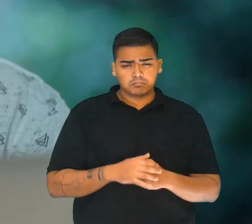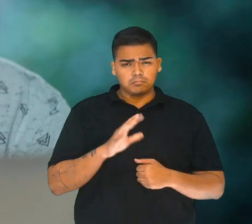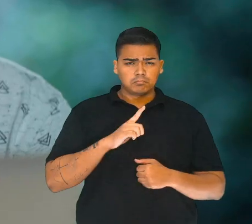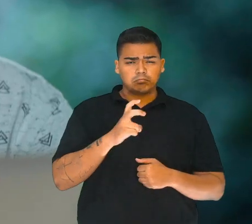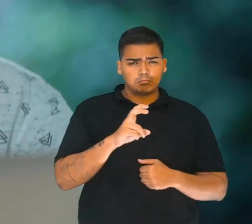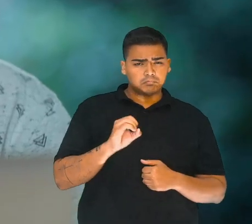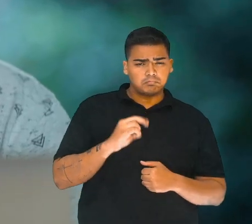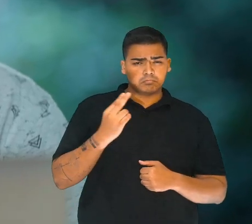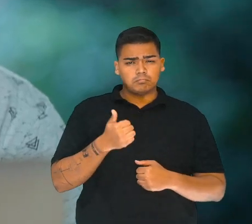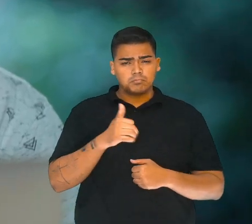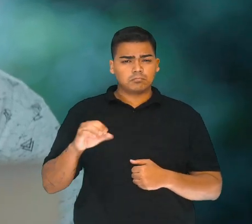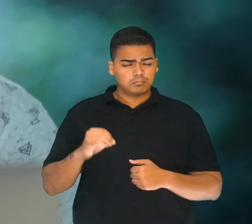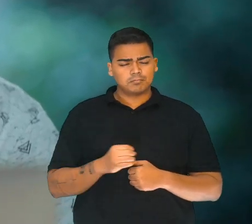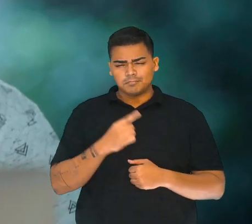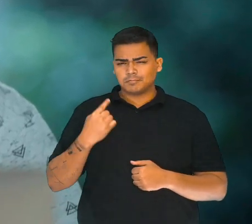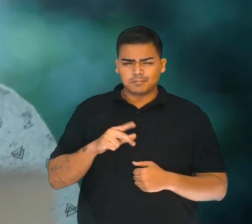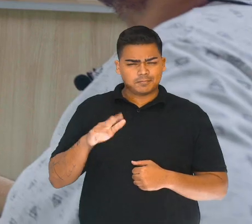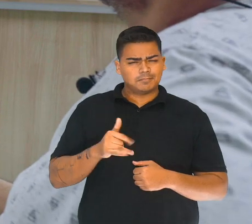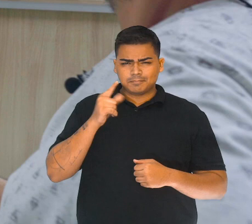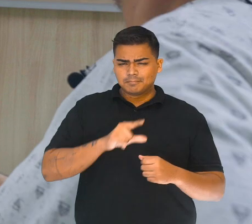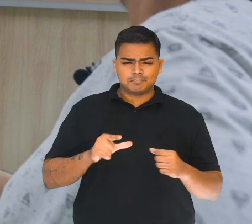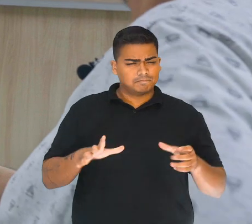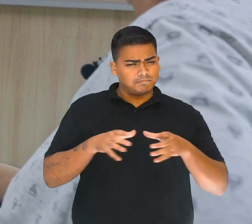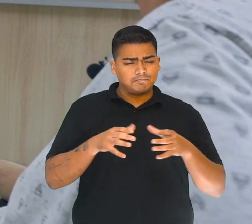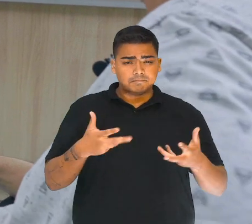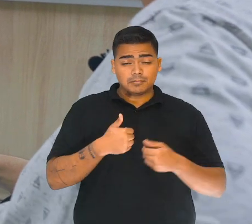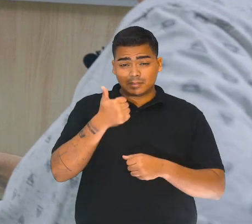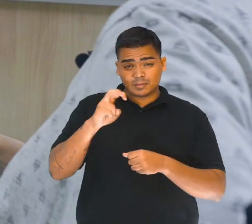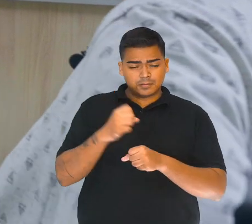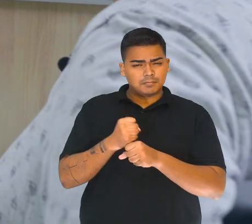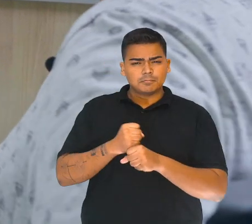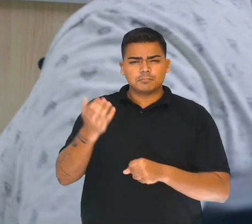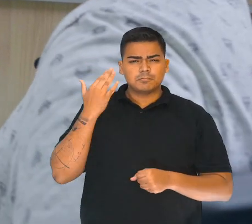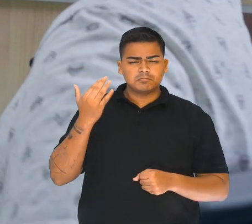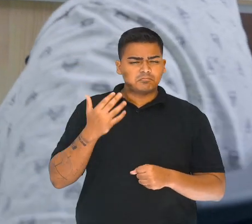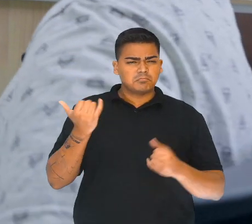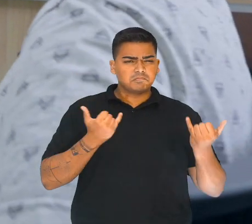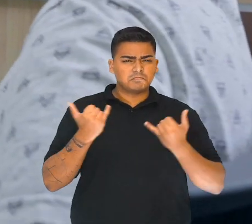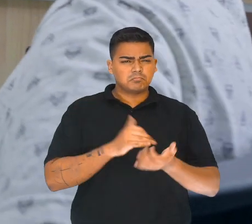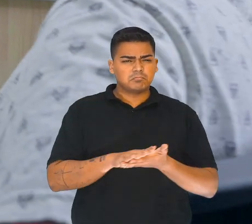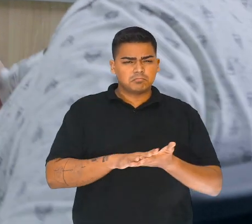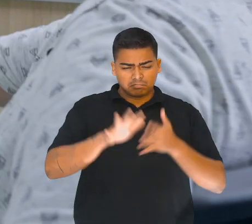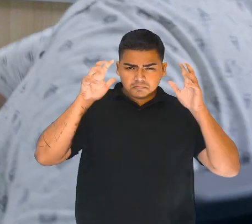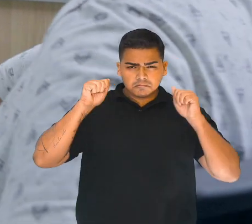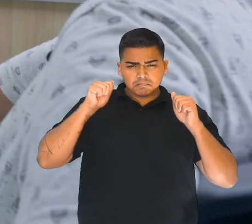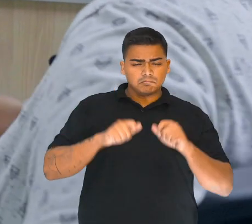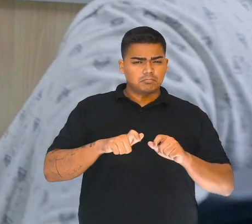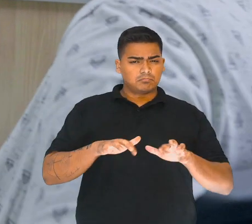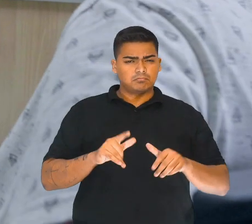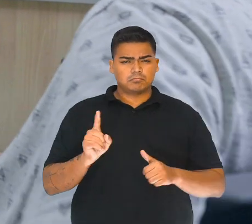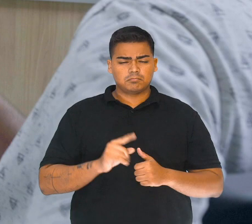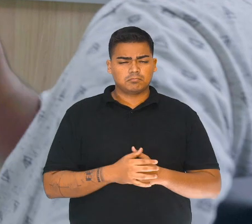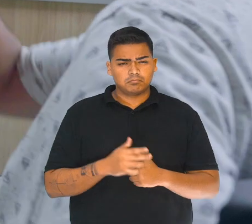entre 50 e 100, nós teríamos um emprego para os 1.000. 15 anos atrás, ninguém falava em Amazônia e